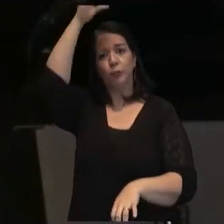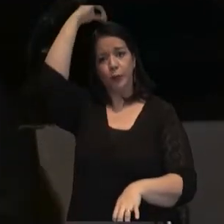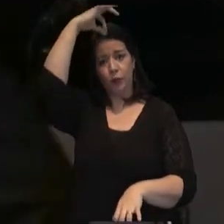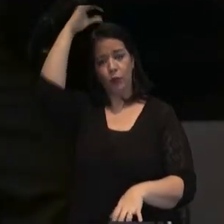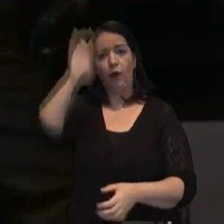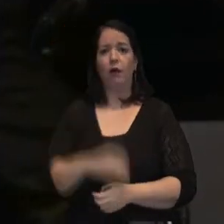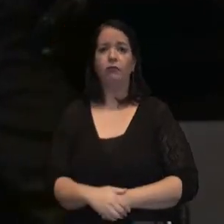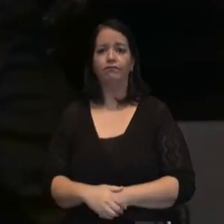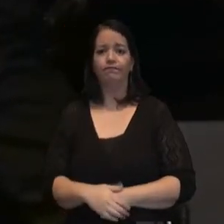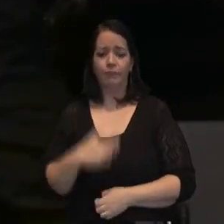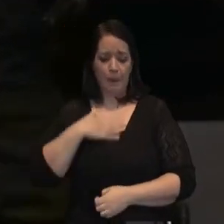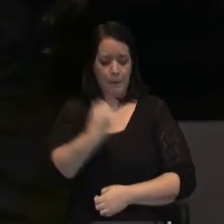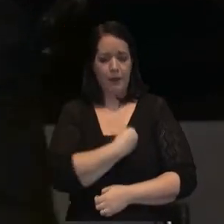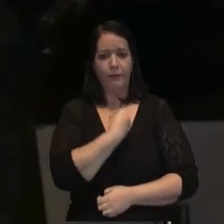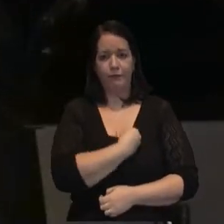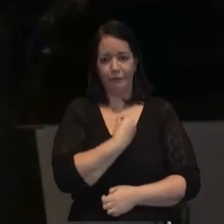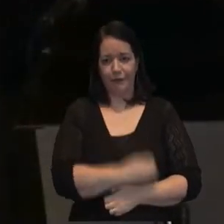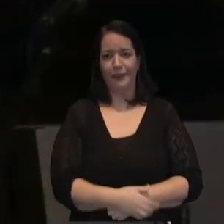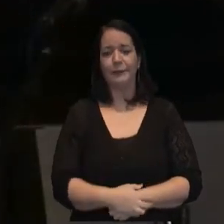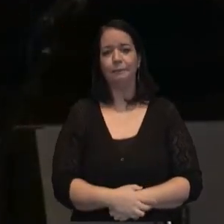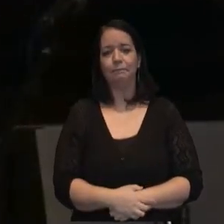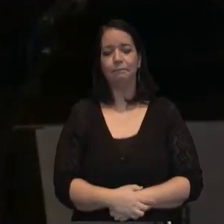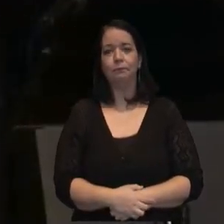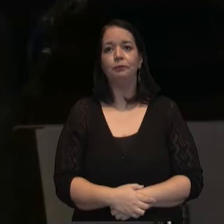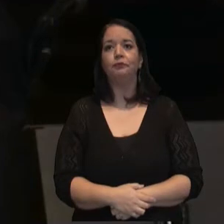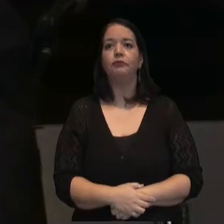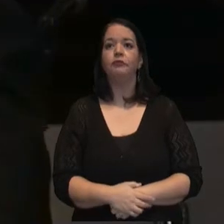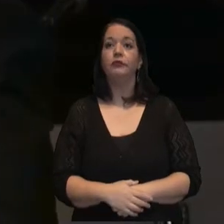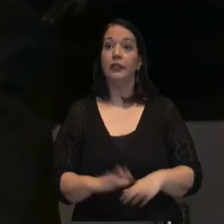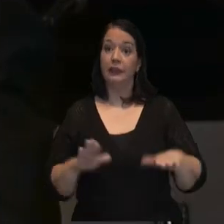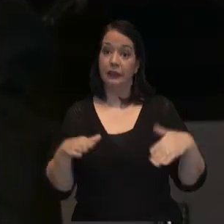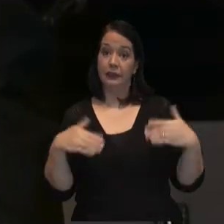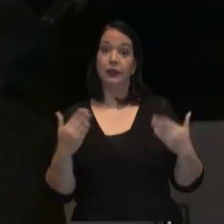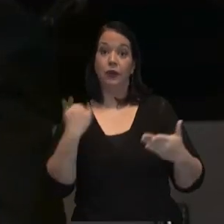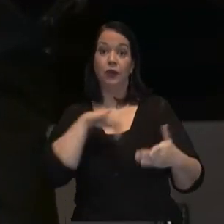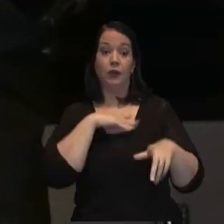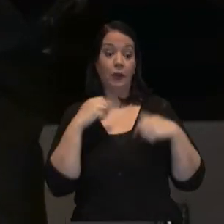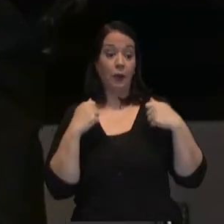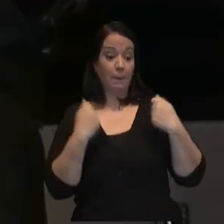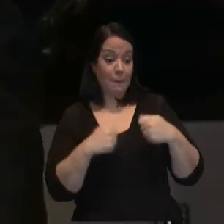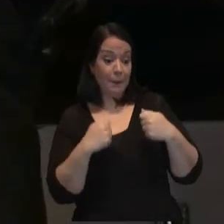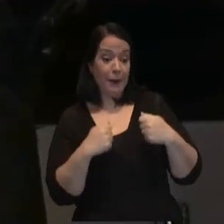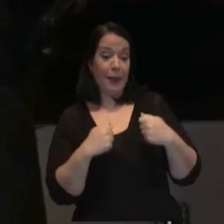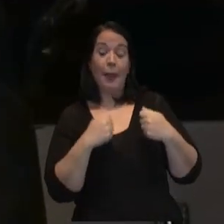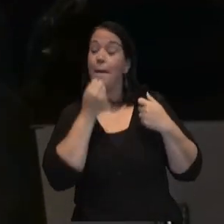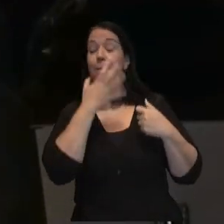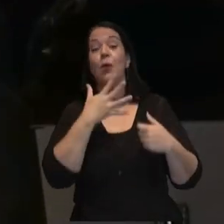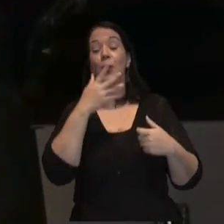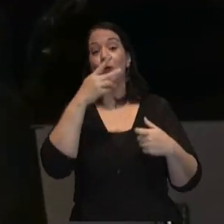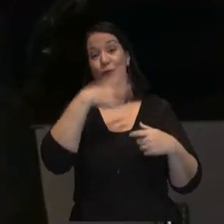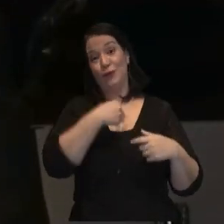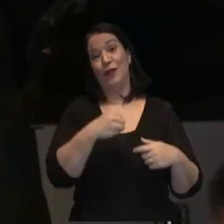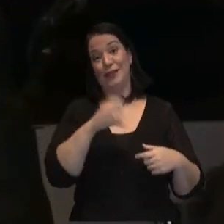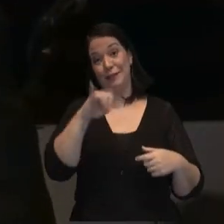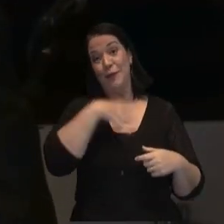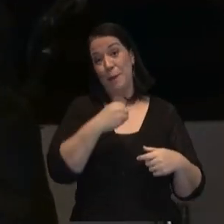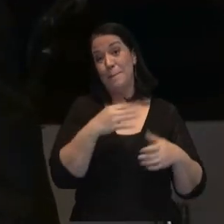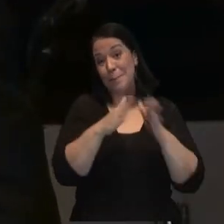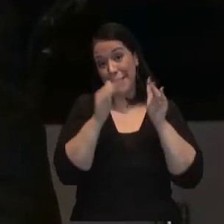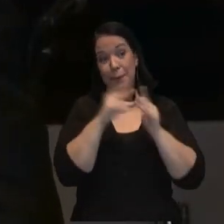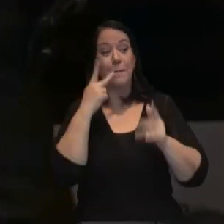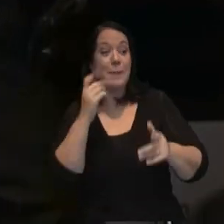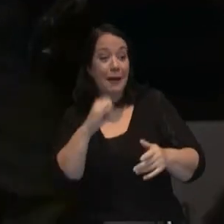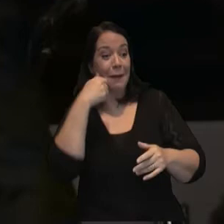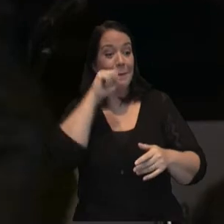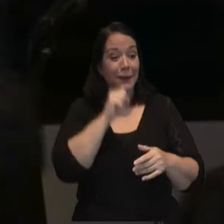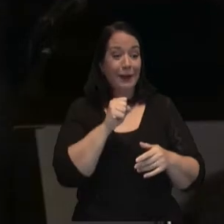deles. Este homem, Deus é a minha salvação, ele realizou